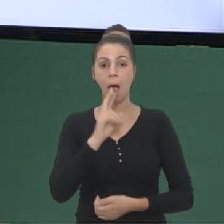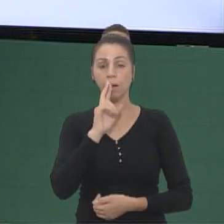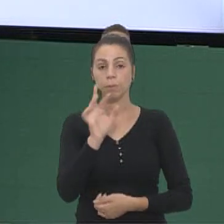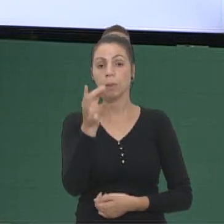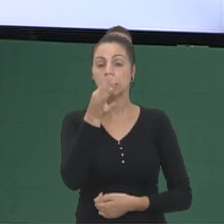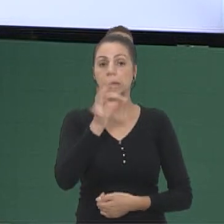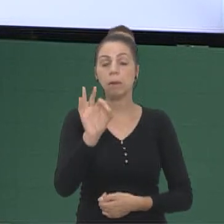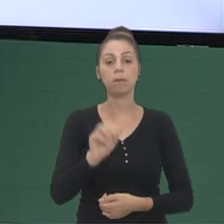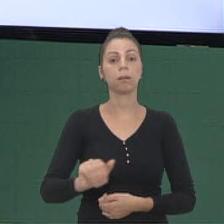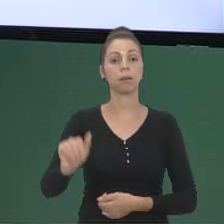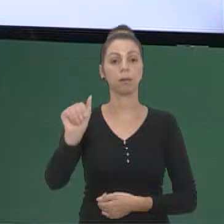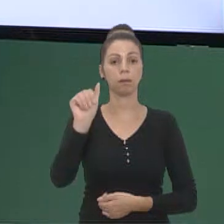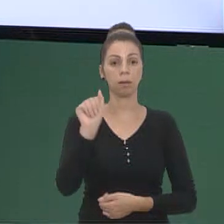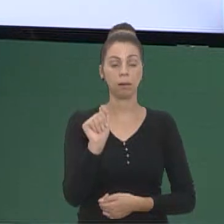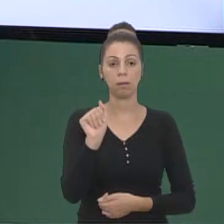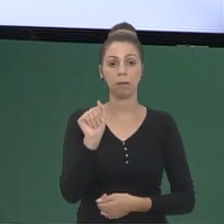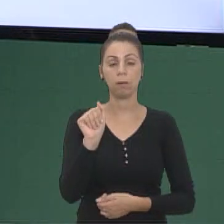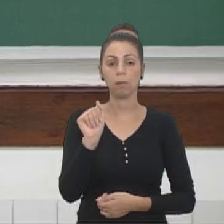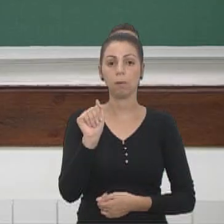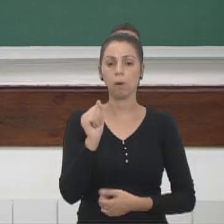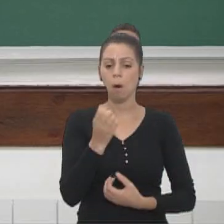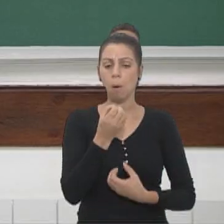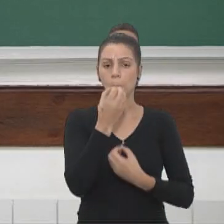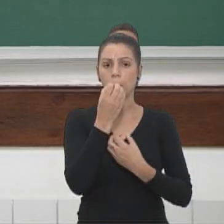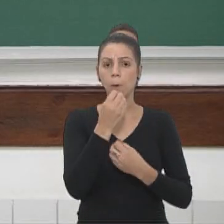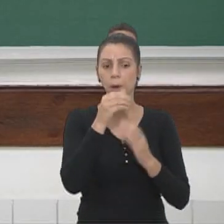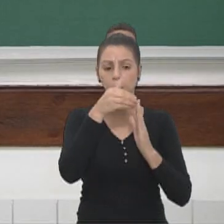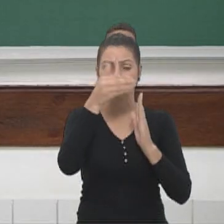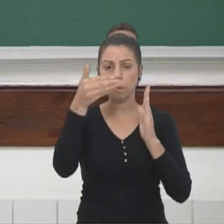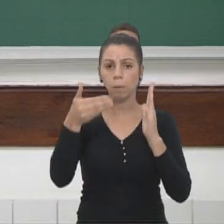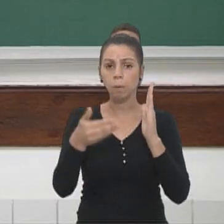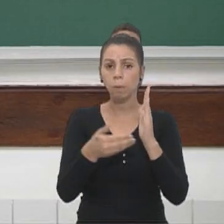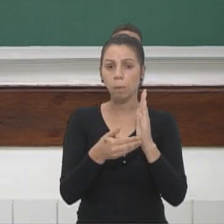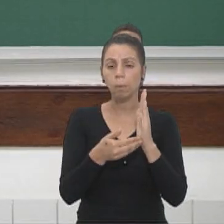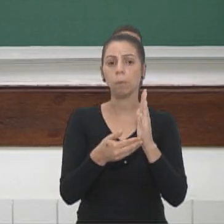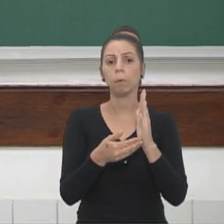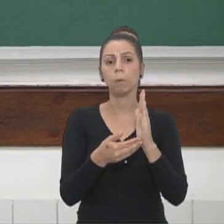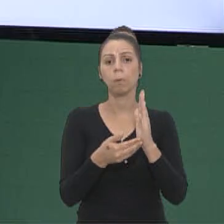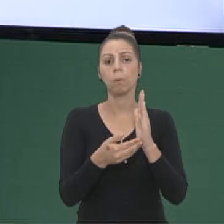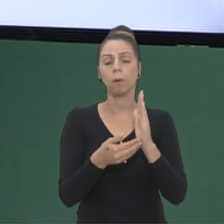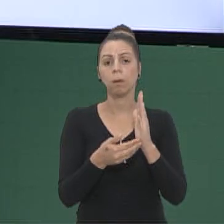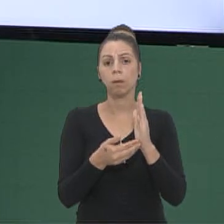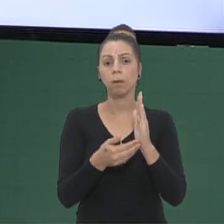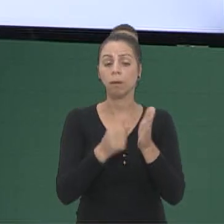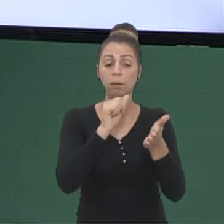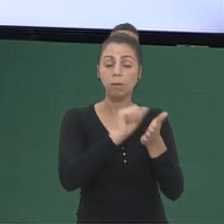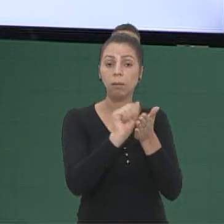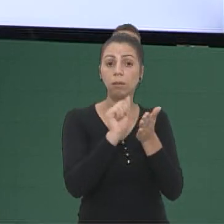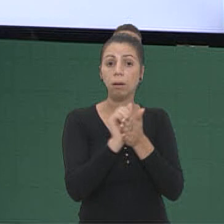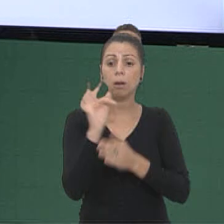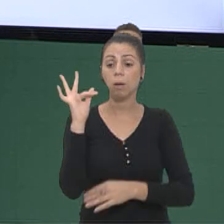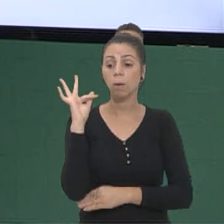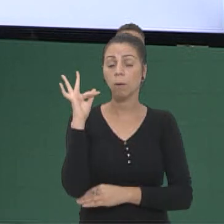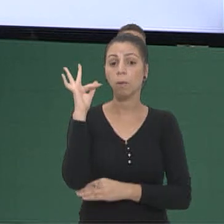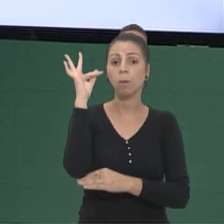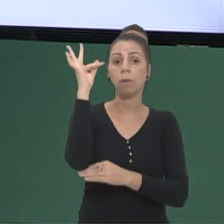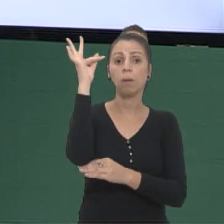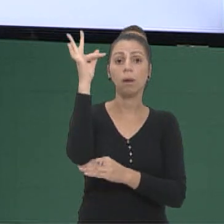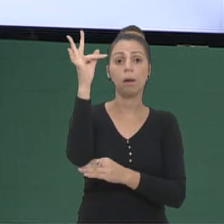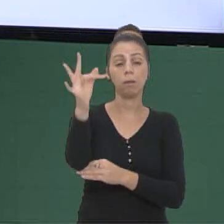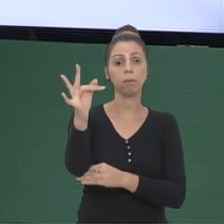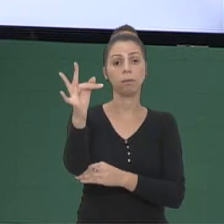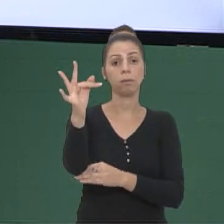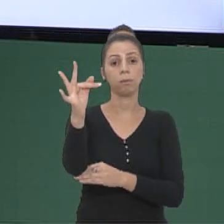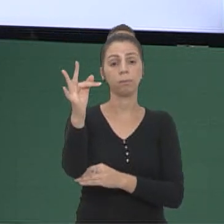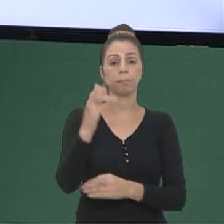poema todo é constante nisso. E está escrito no futuro, justamente a marcação da palavra que se repete muito, estarás,